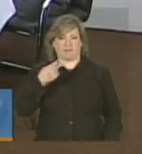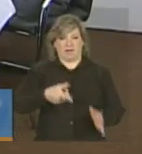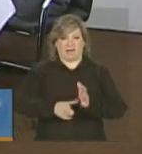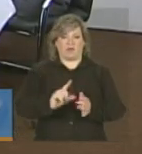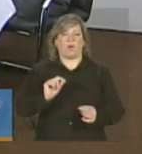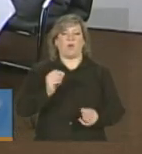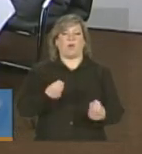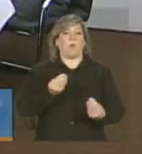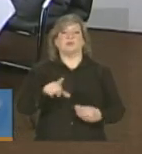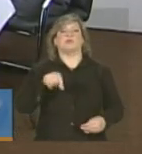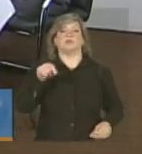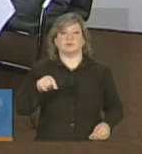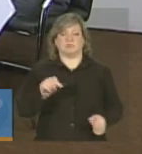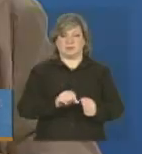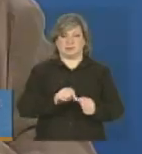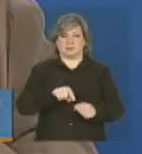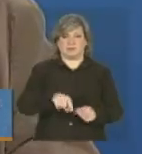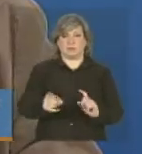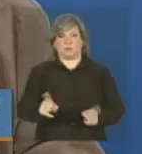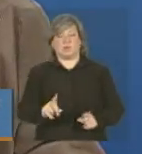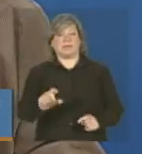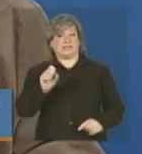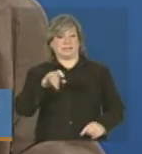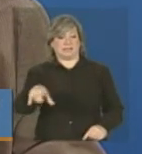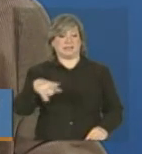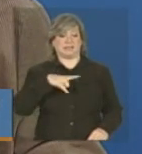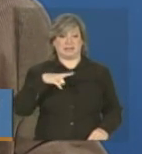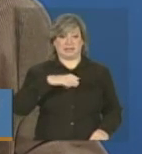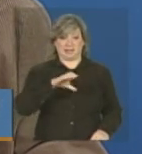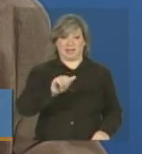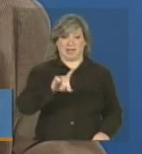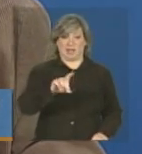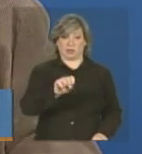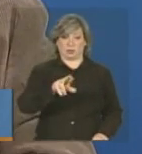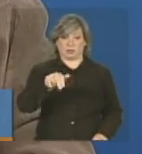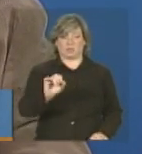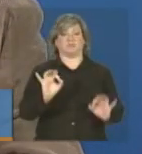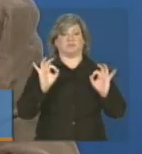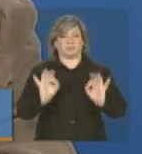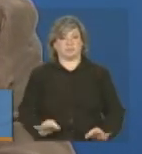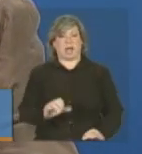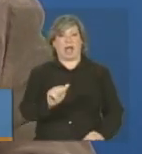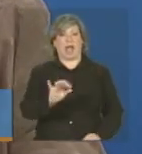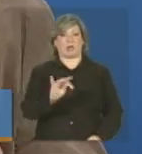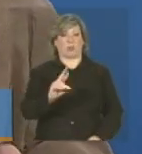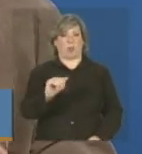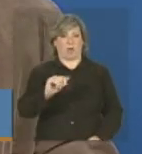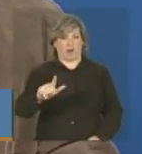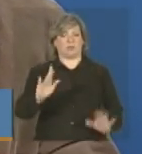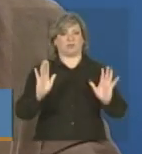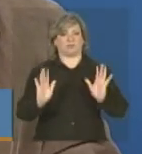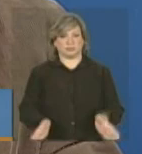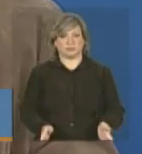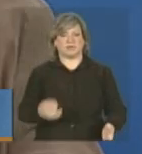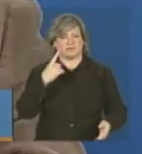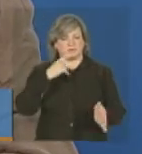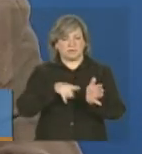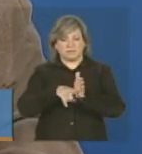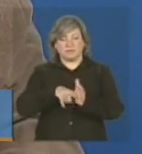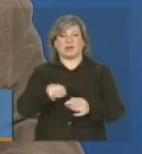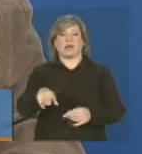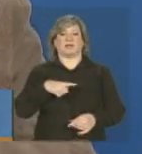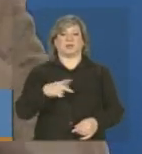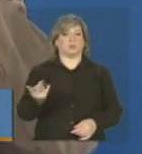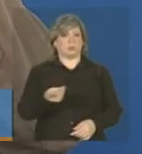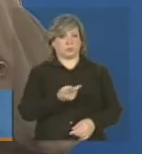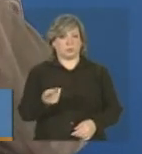Né? Como ele faz essa escolha? Se ele está com o seu CadSuas atualizado e o sistema leu que ele, além de secretário de assistência, ele é presidente do